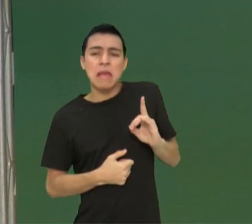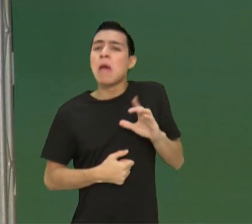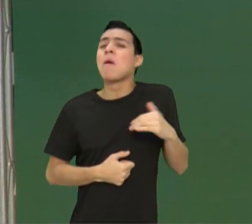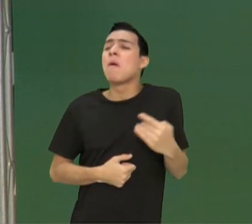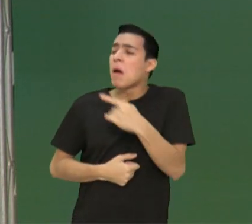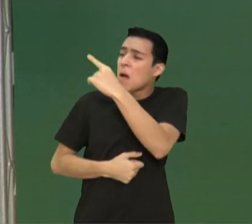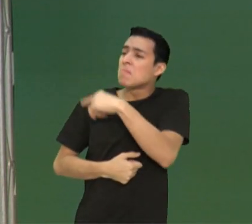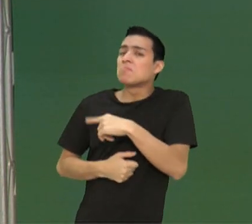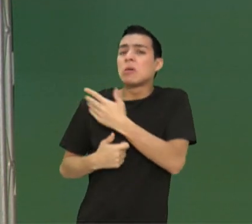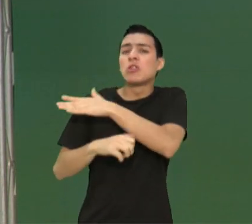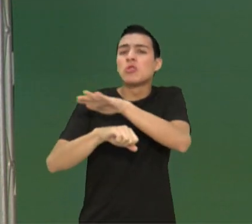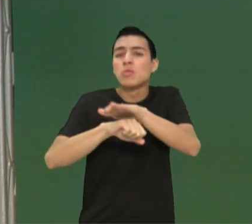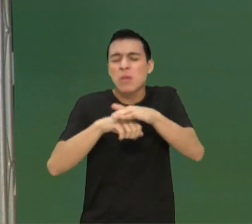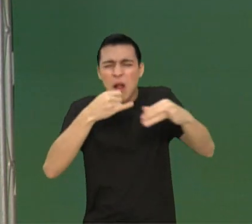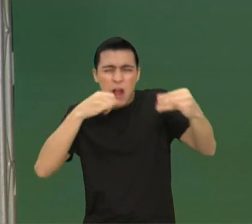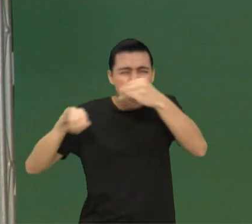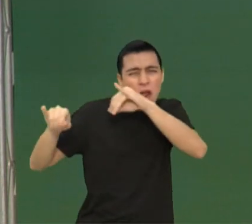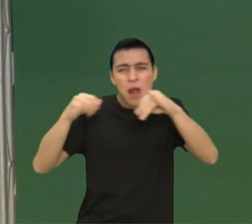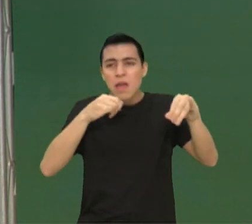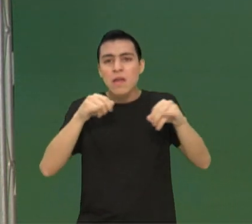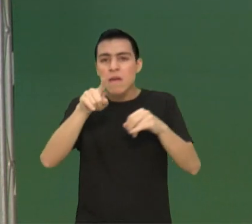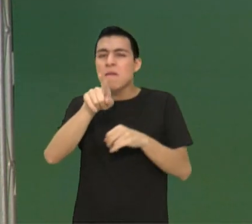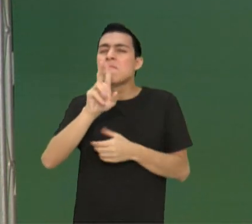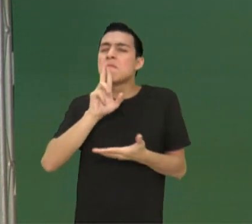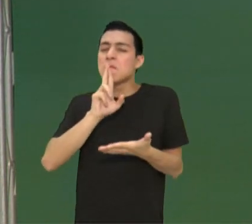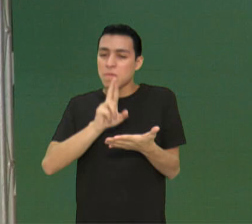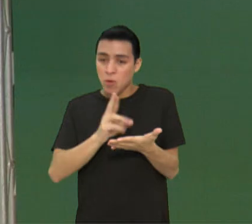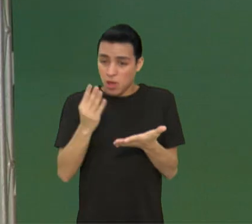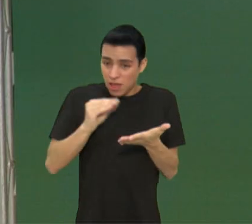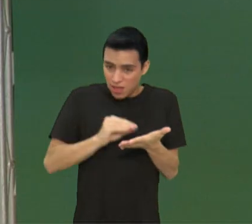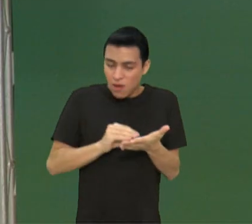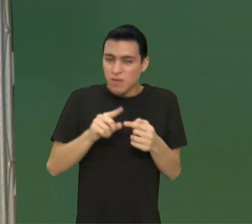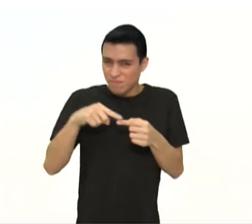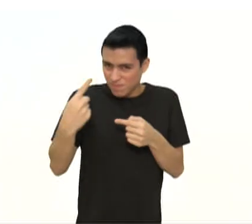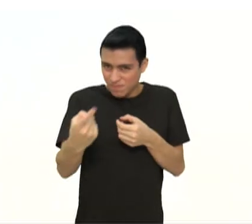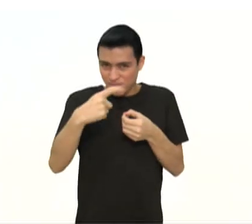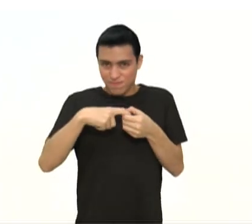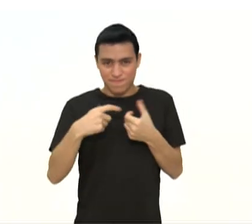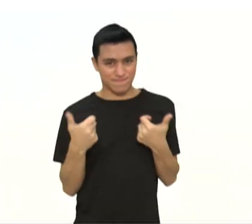ou carboidratos? Resolve? Anota, já vem.